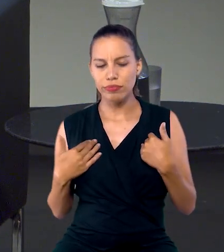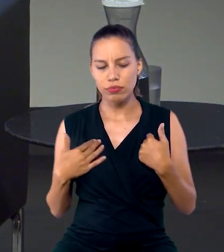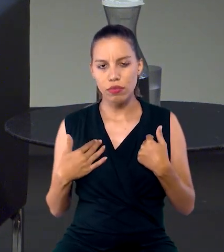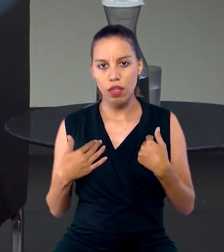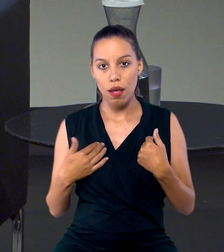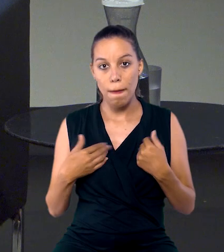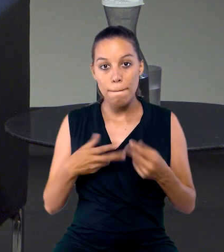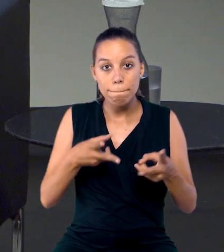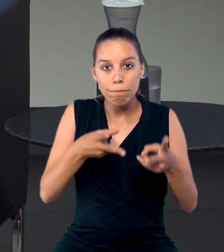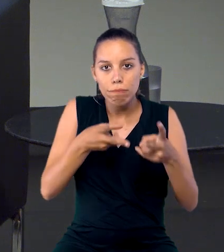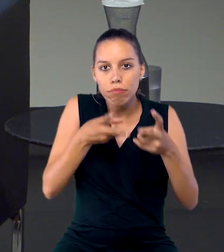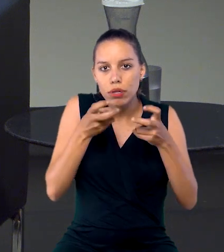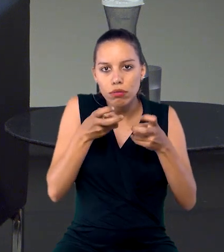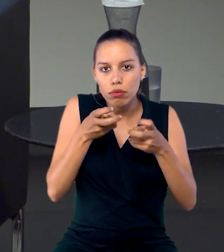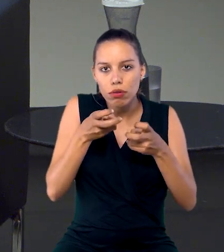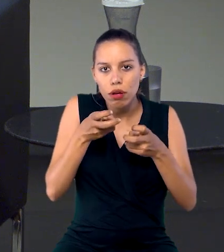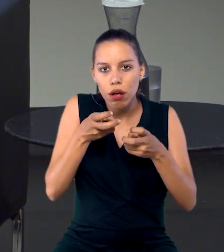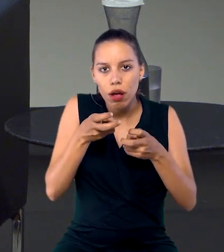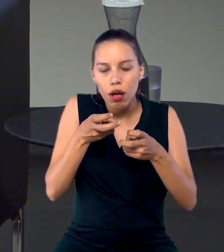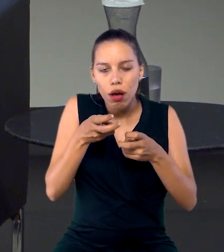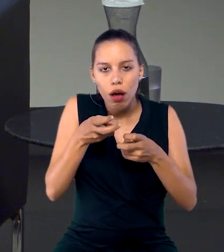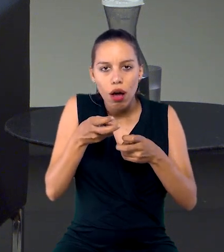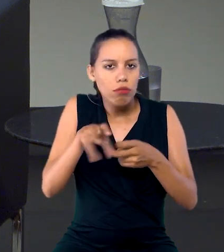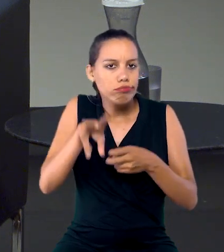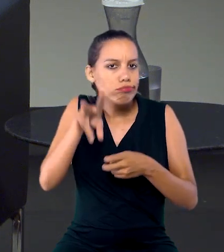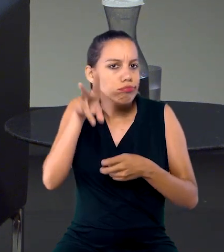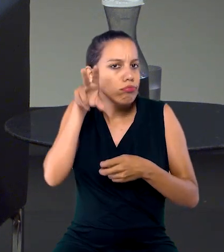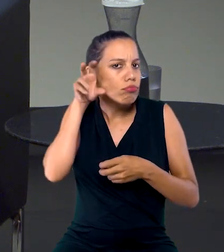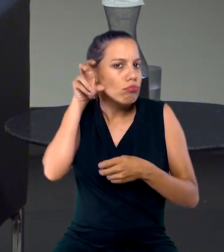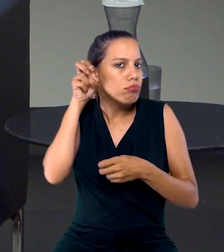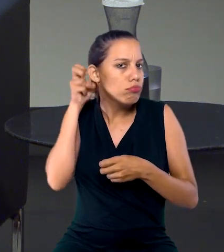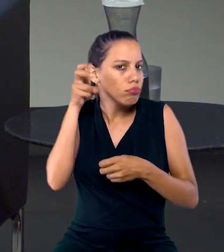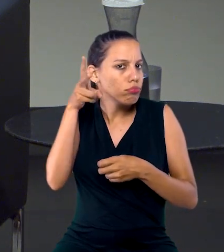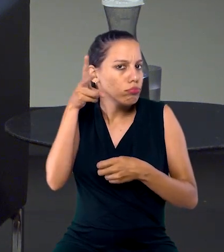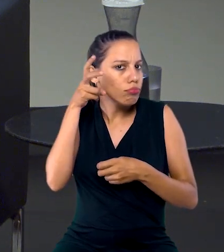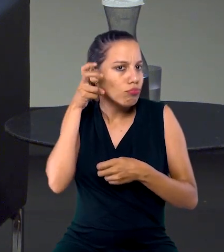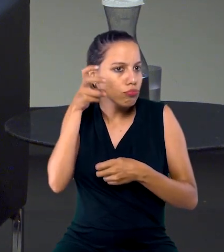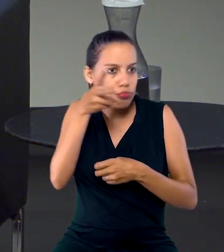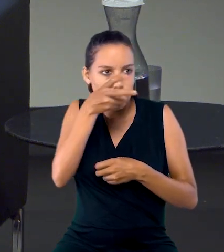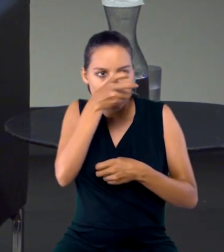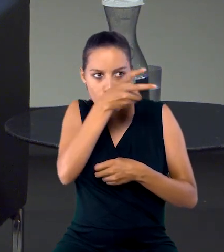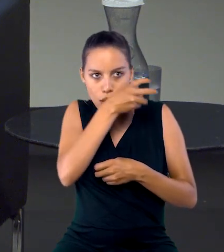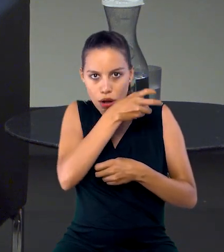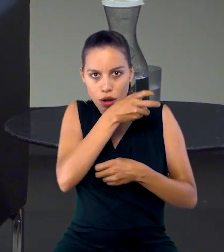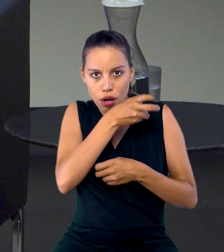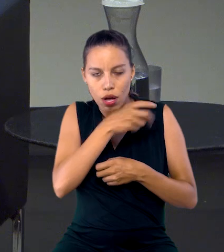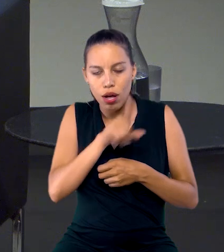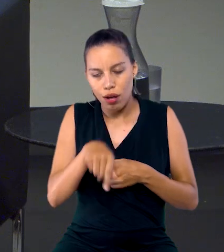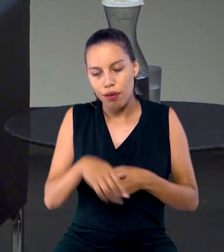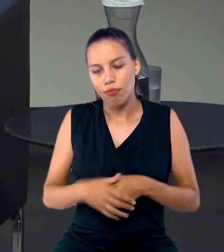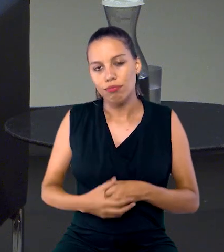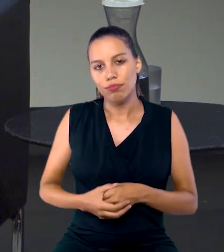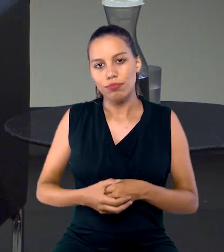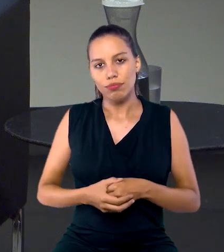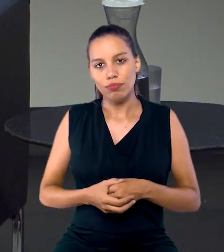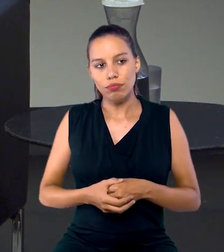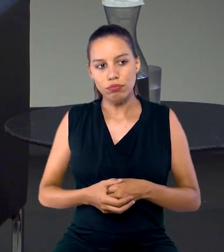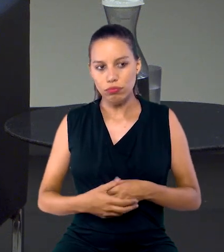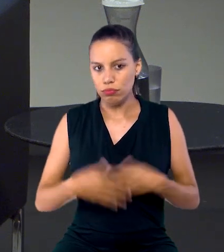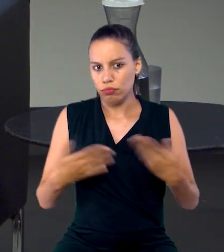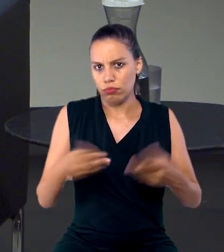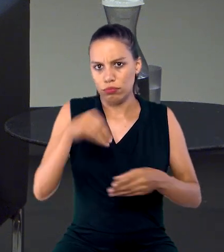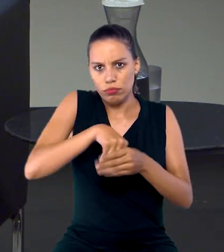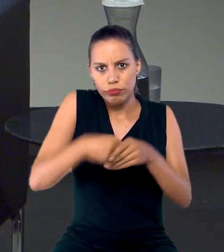essa escuta profunda que é a matéria delicada que a gente faz a nossa escrita